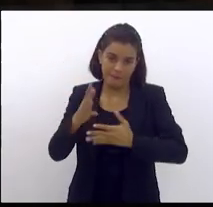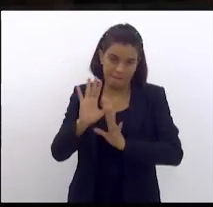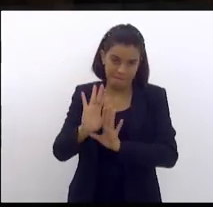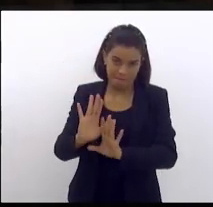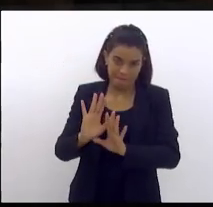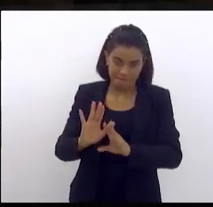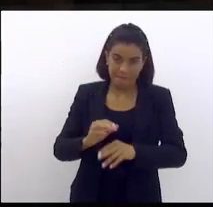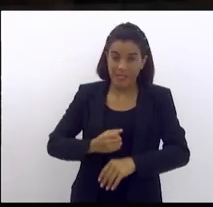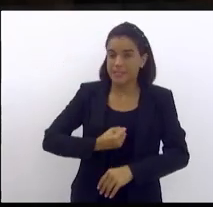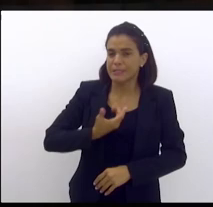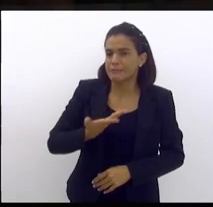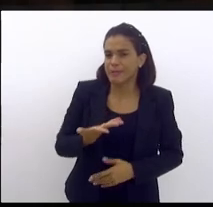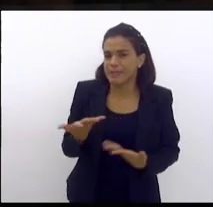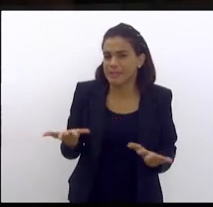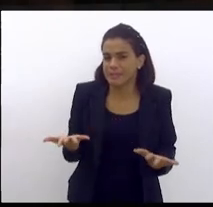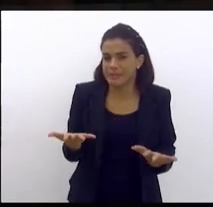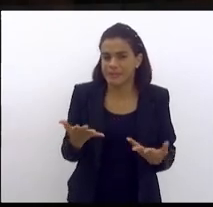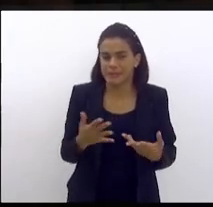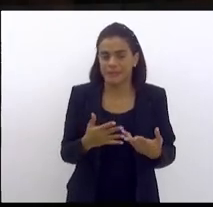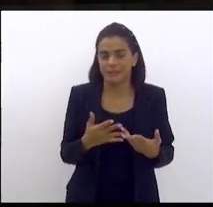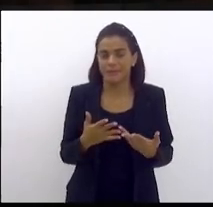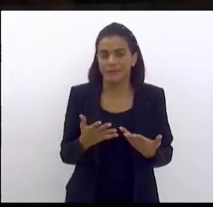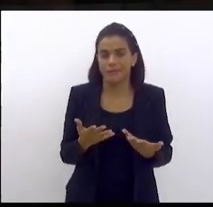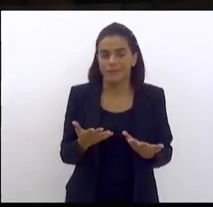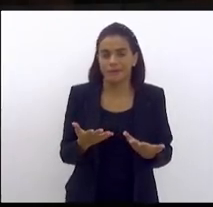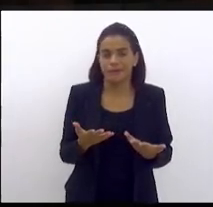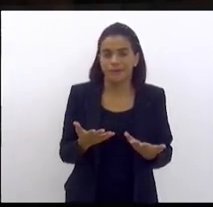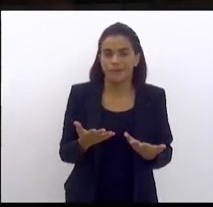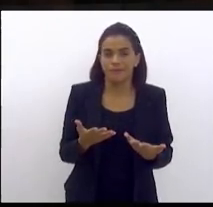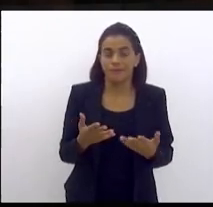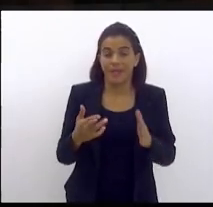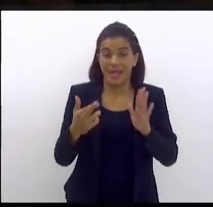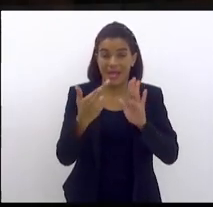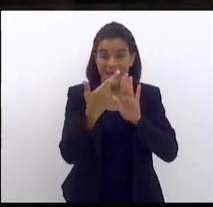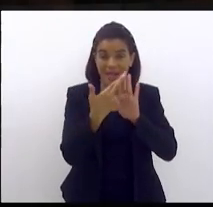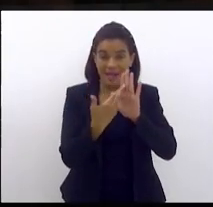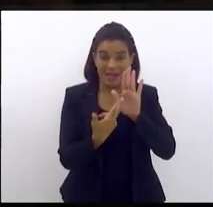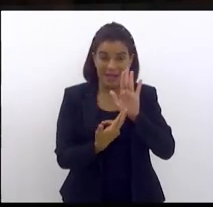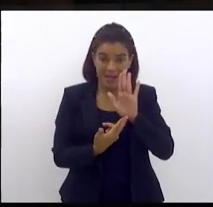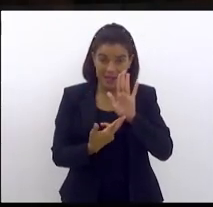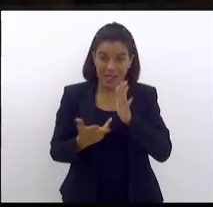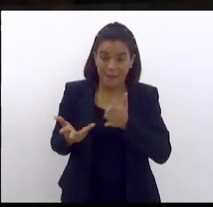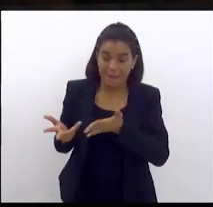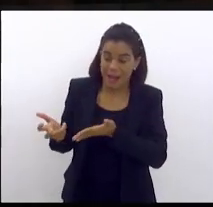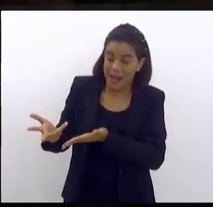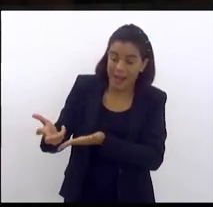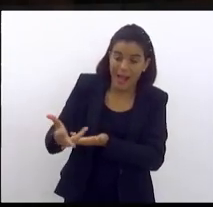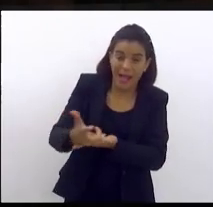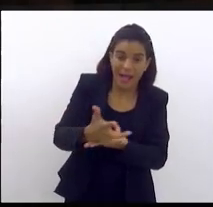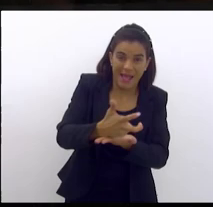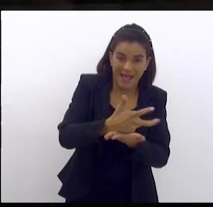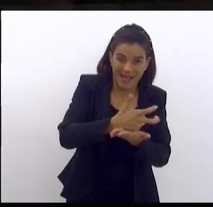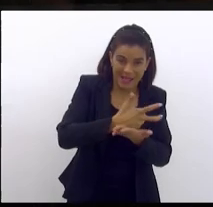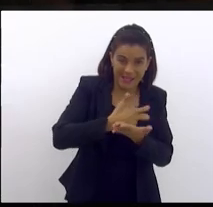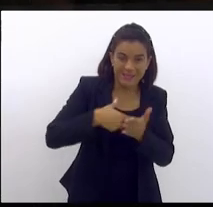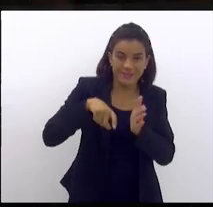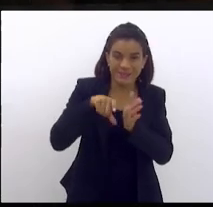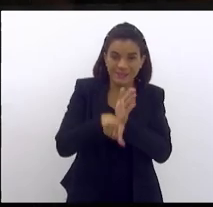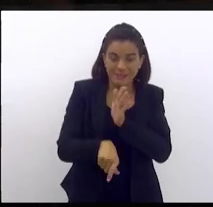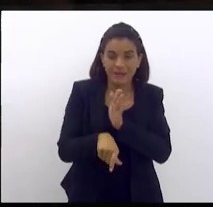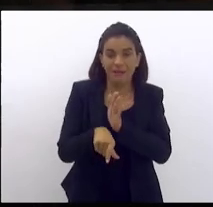utilizá-la que as regras tributárias do nosso país são um